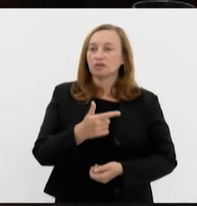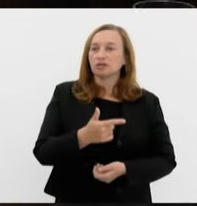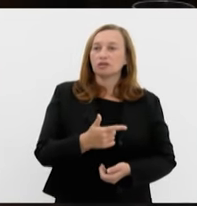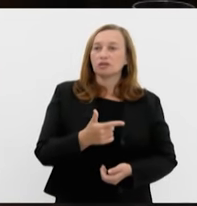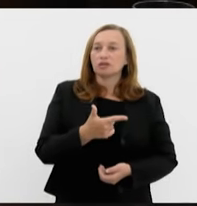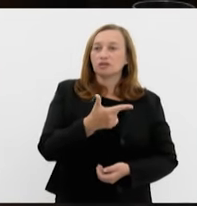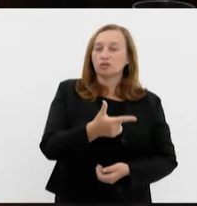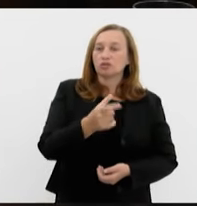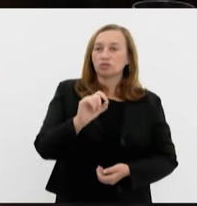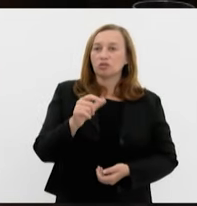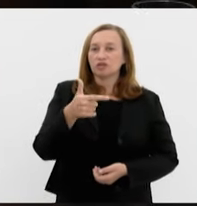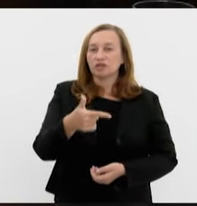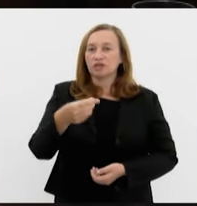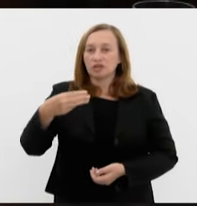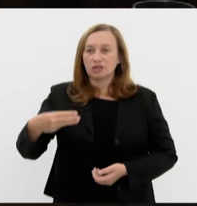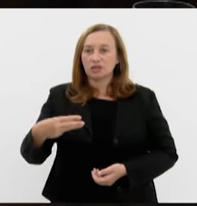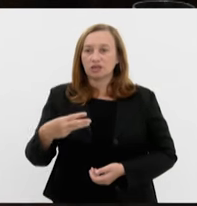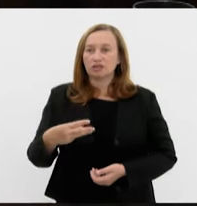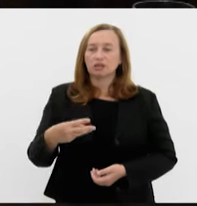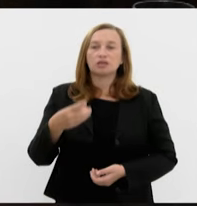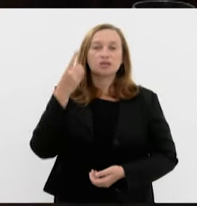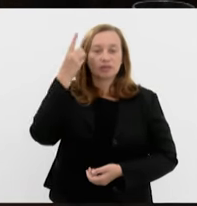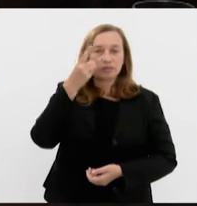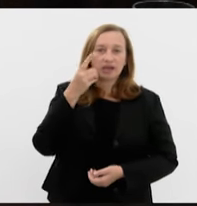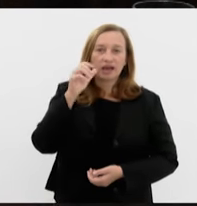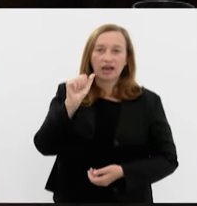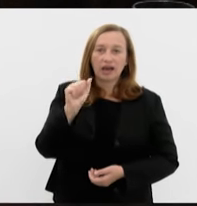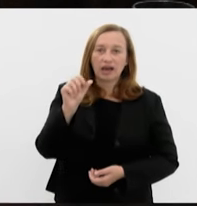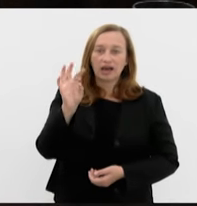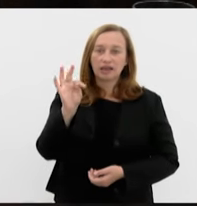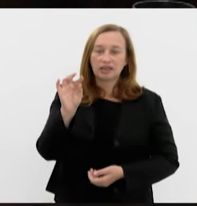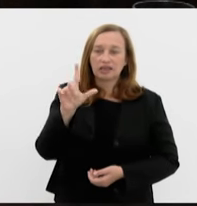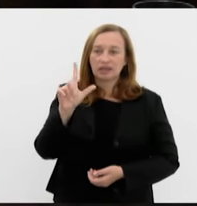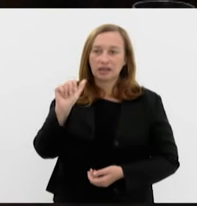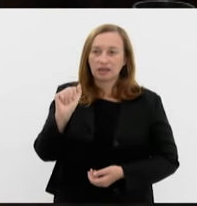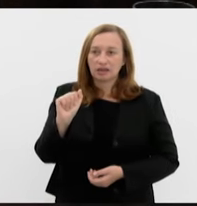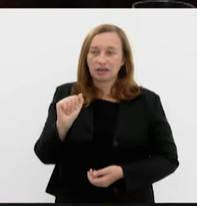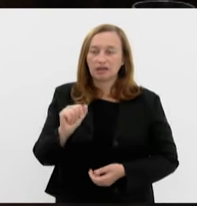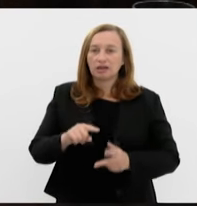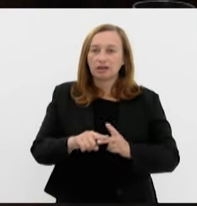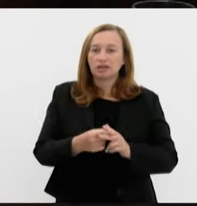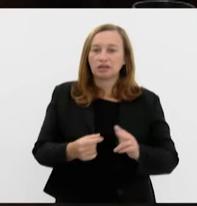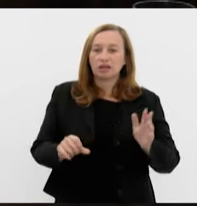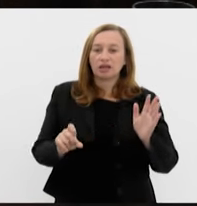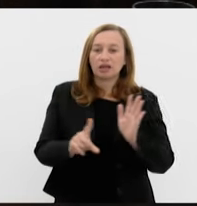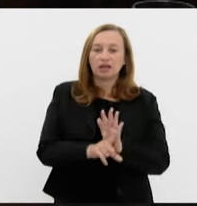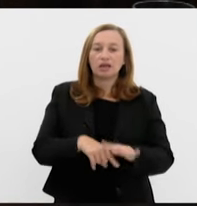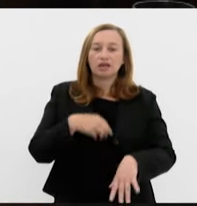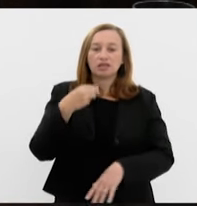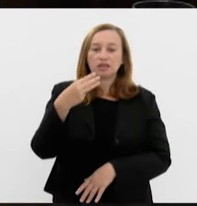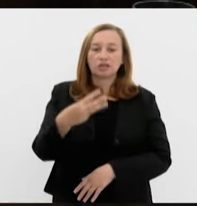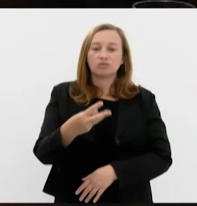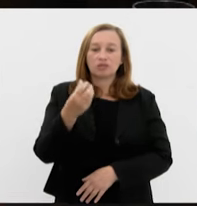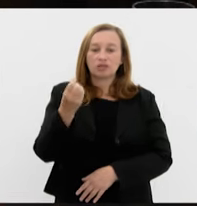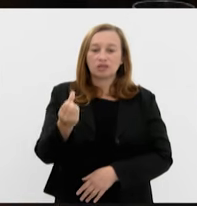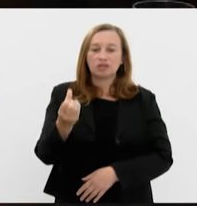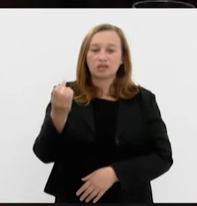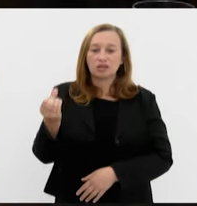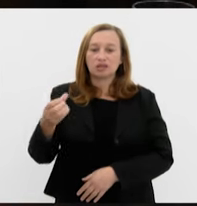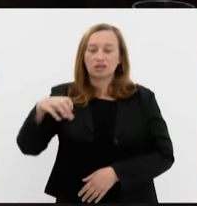de23 de autoria do deputado Nunes que altera a lei 3669 de 10 de outubro de